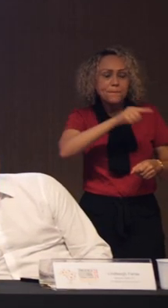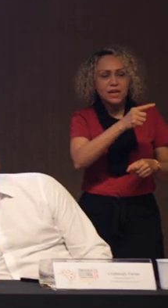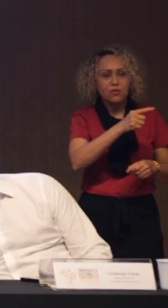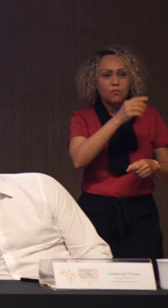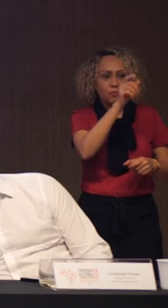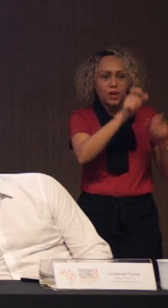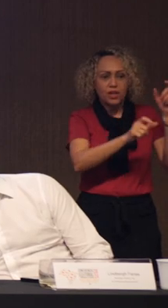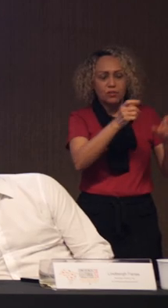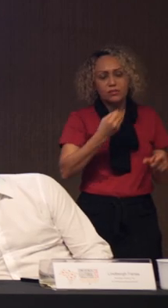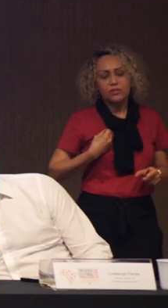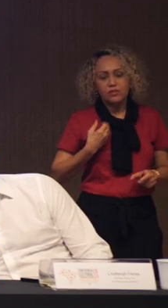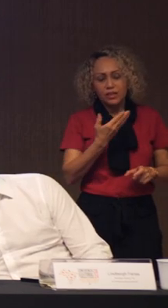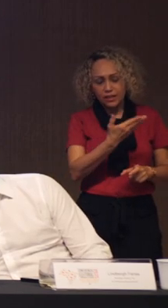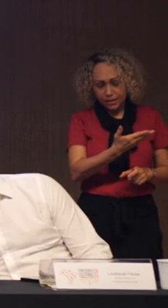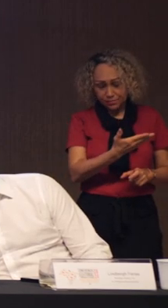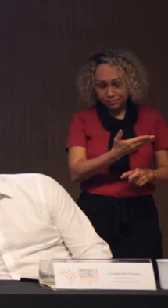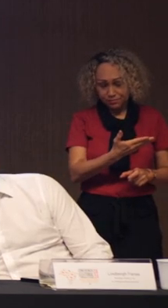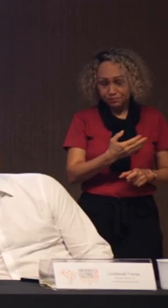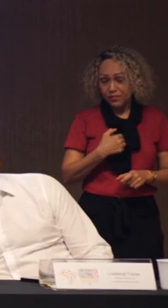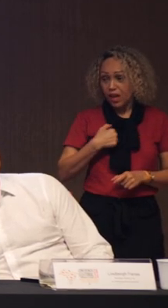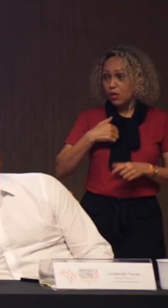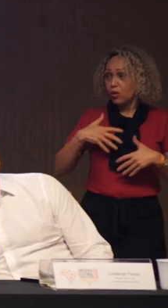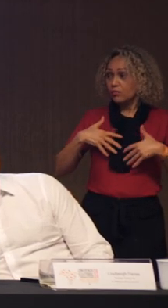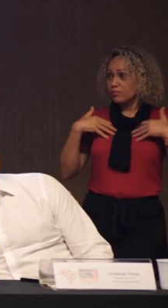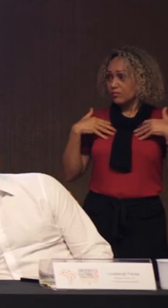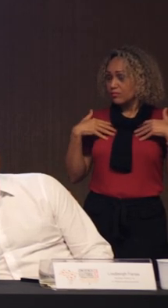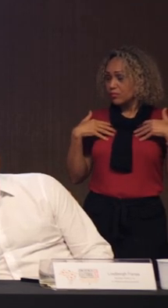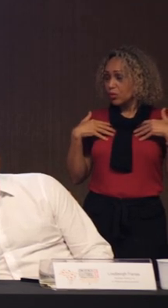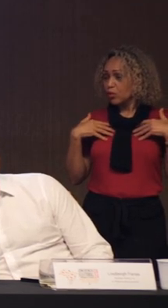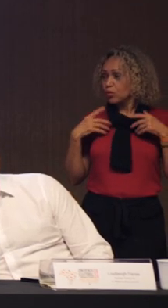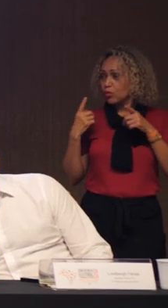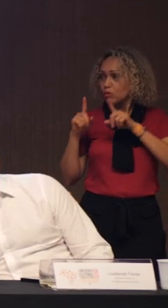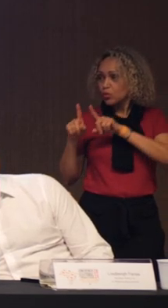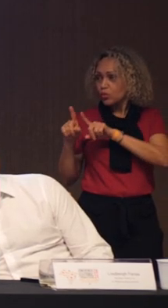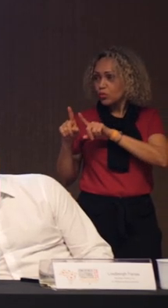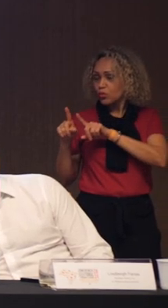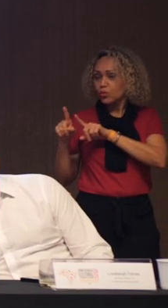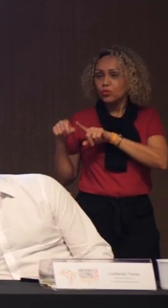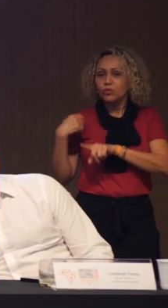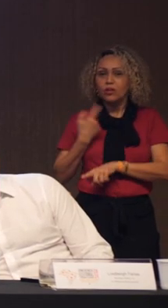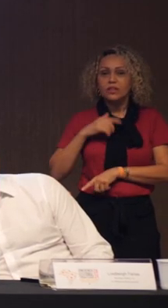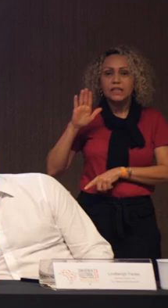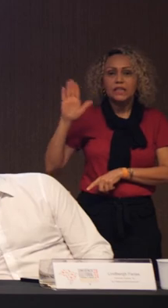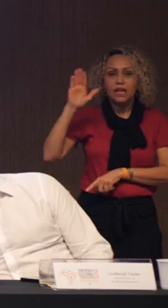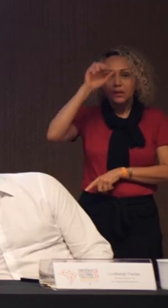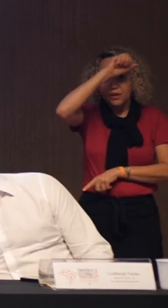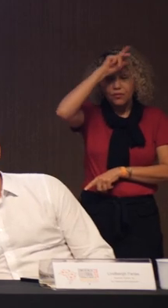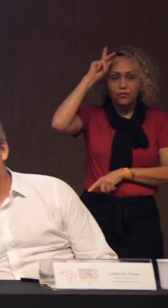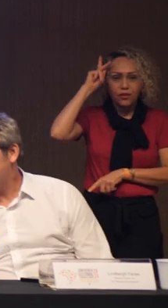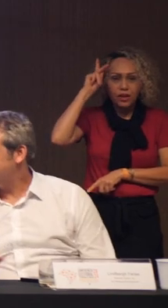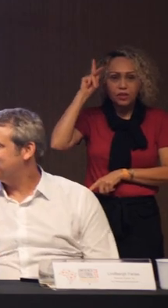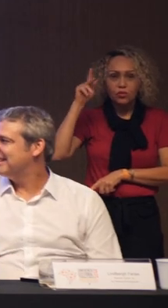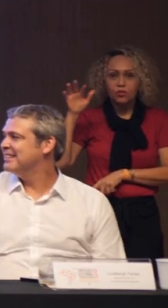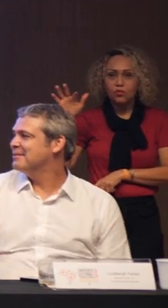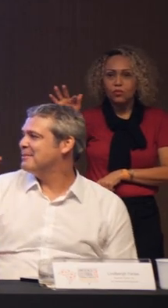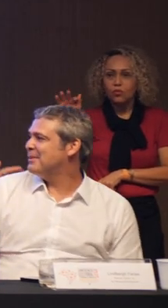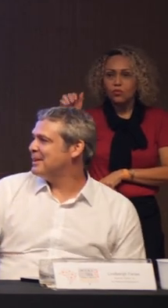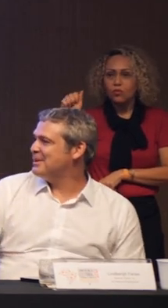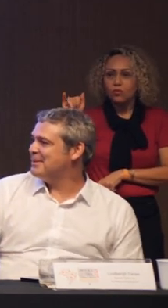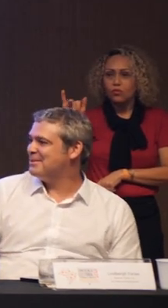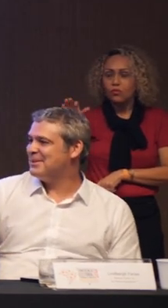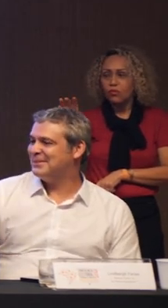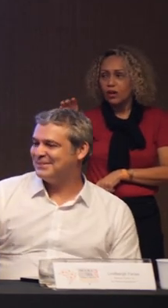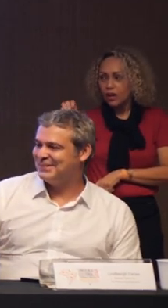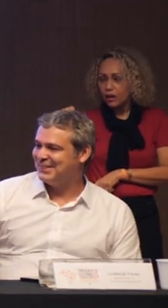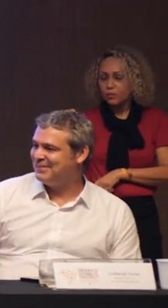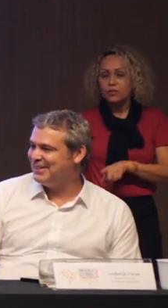aqui. Estou aqui com o nosso pré-candidato a prefeito, Dr. Fábio de Itagi, também estou construindo a nossa candidatura como pré-candidato a